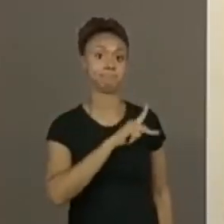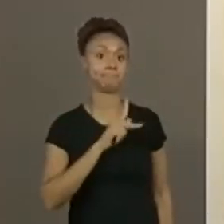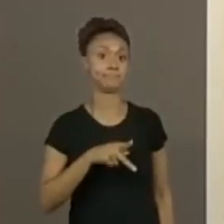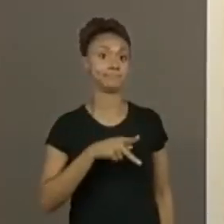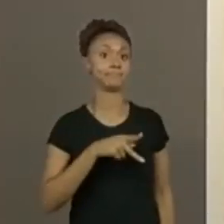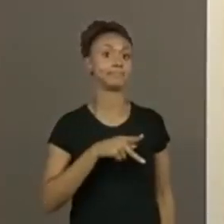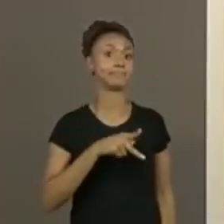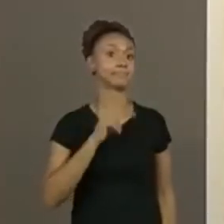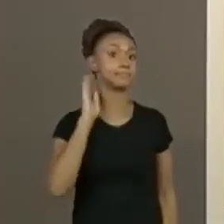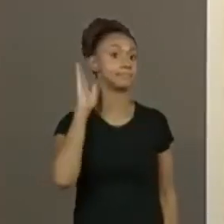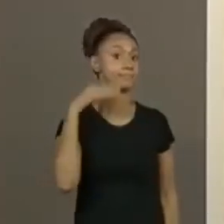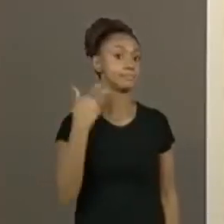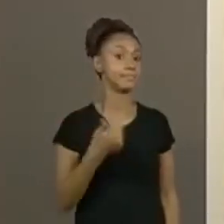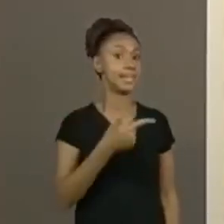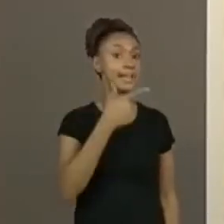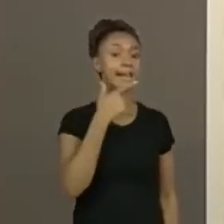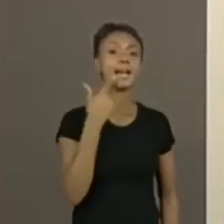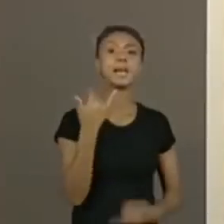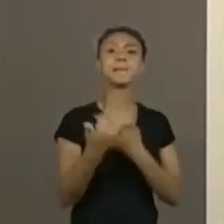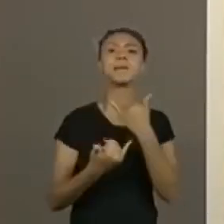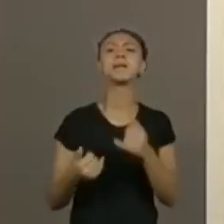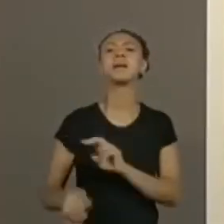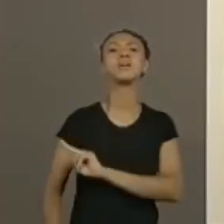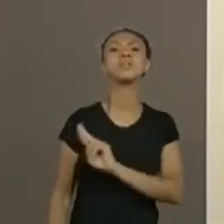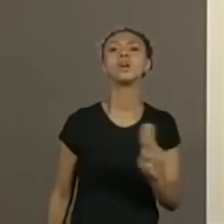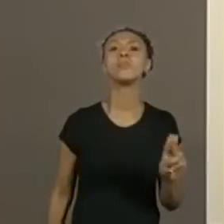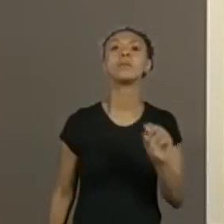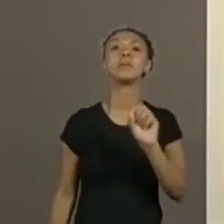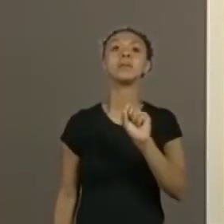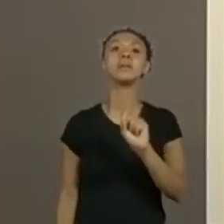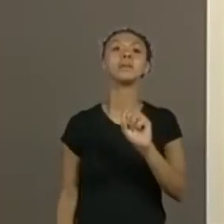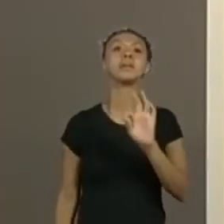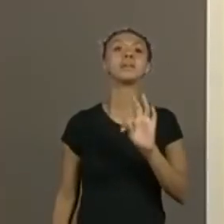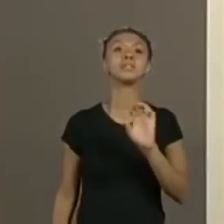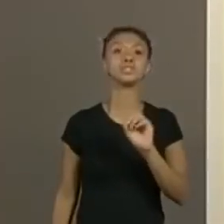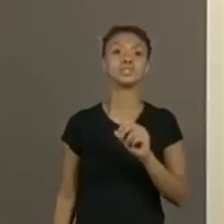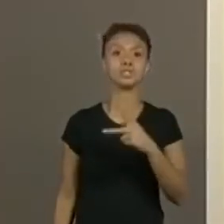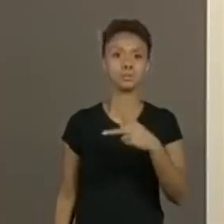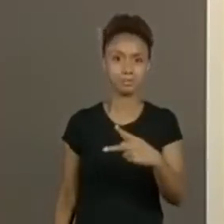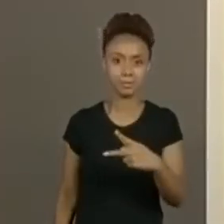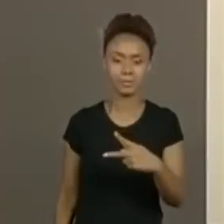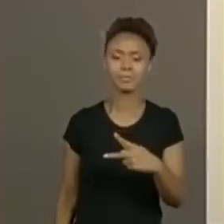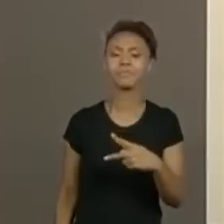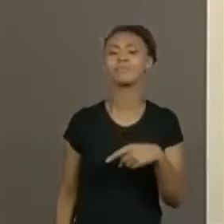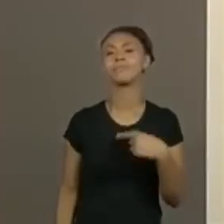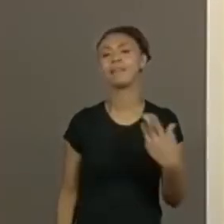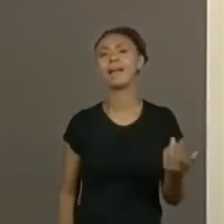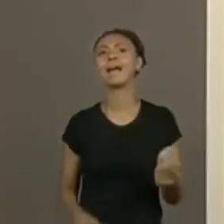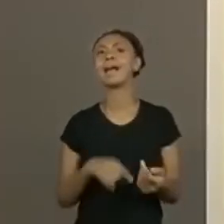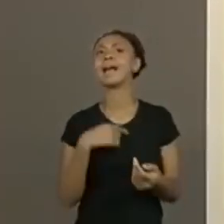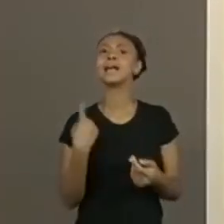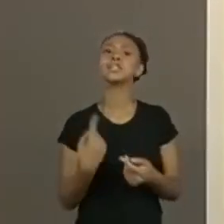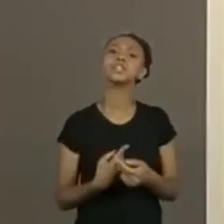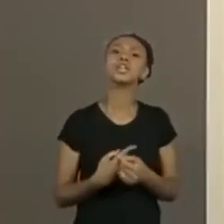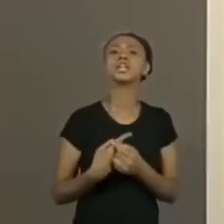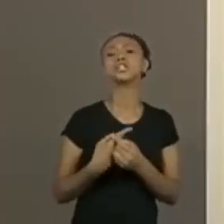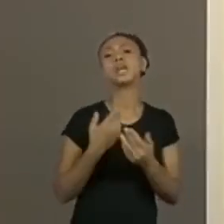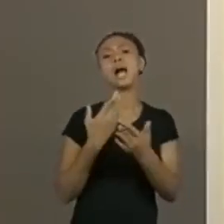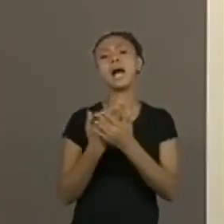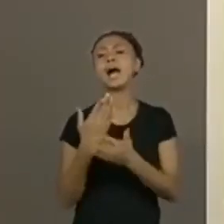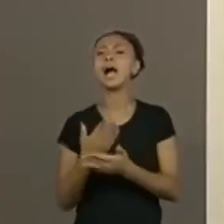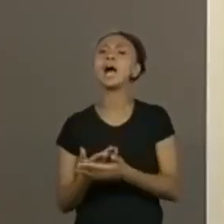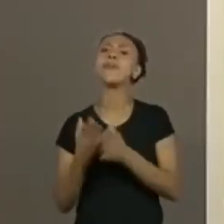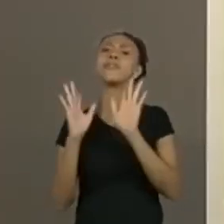de stop. Uma brincadeira que a gente adora, ainda mais quando no final do dia que o professor fala, junta o material, vai bater